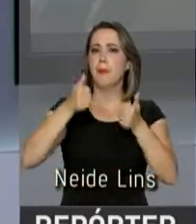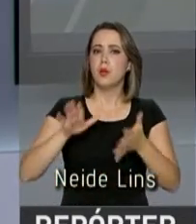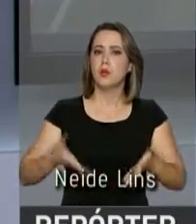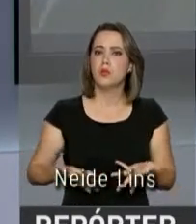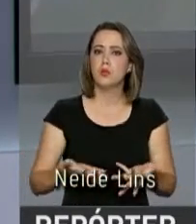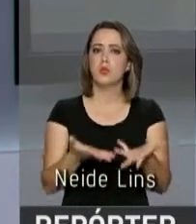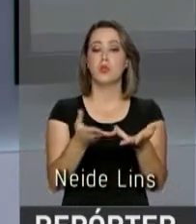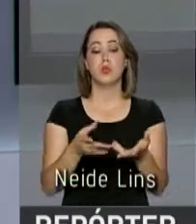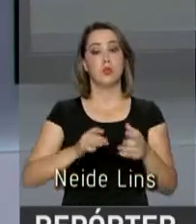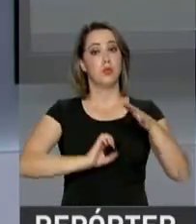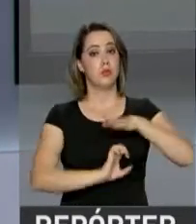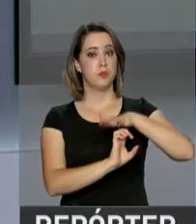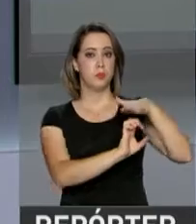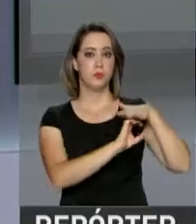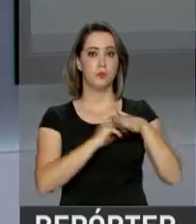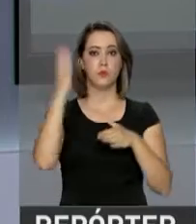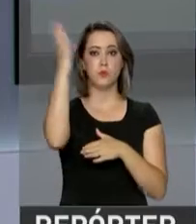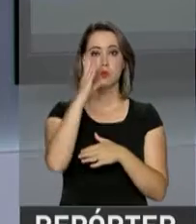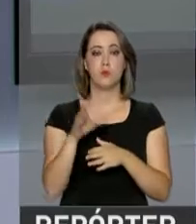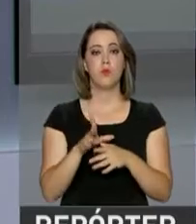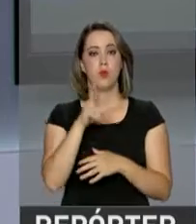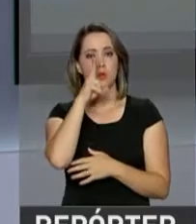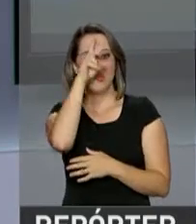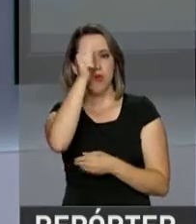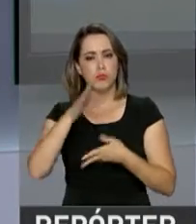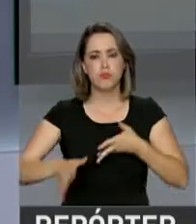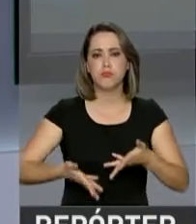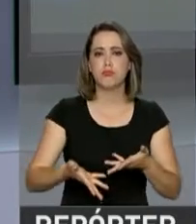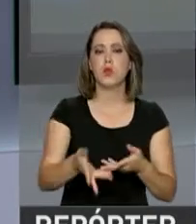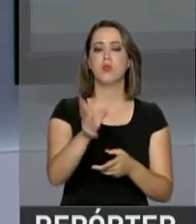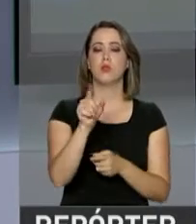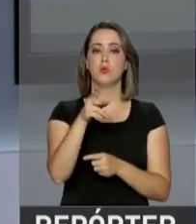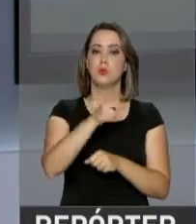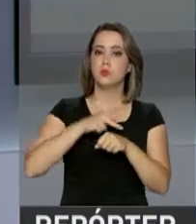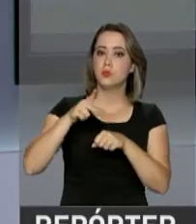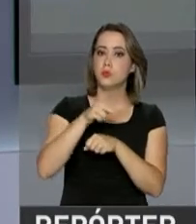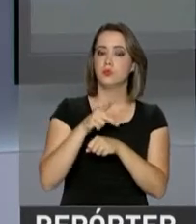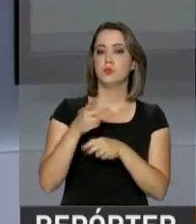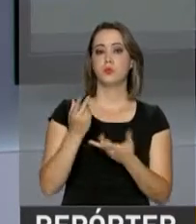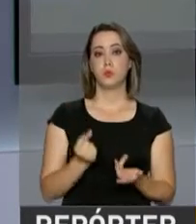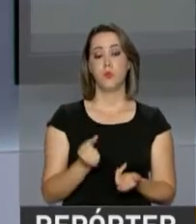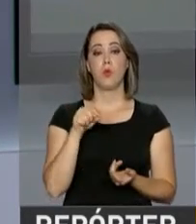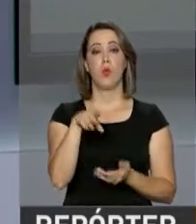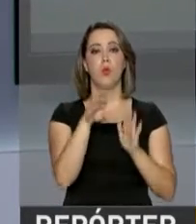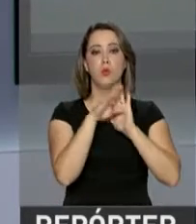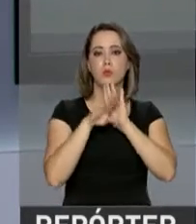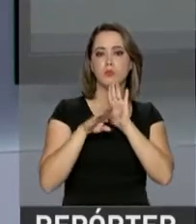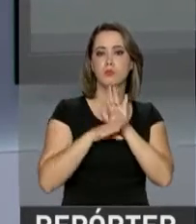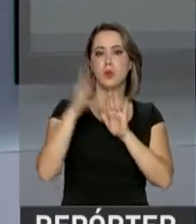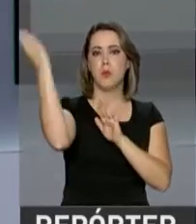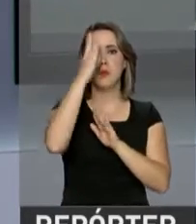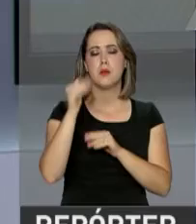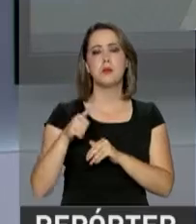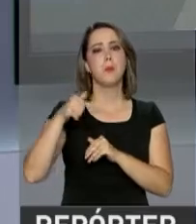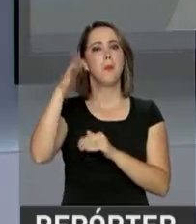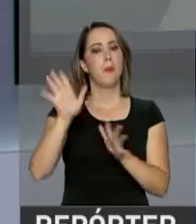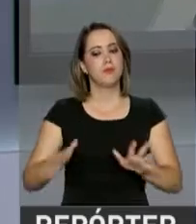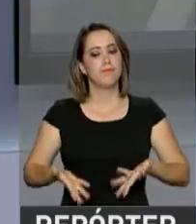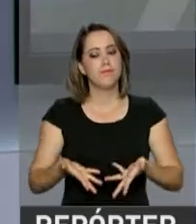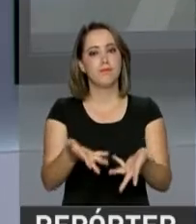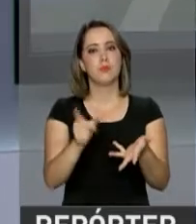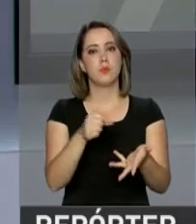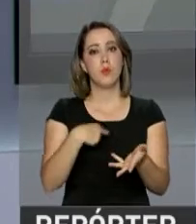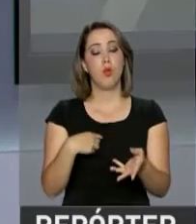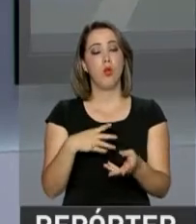produtividade das empresas brasileiras e fortalecer o desenvolvimento regional do país o programa brasil mais produtivo que